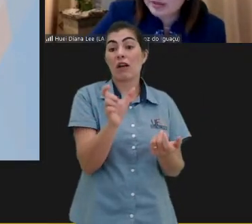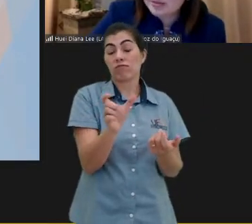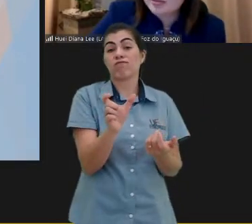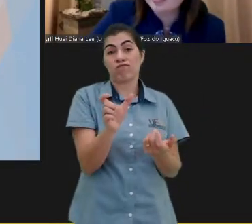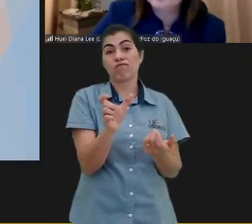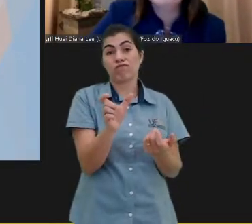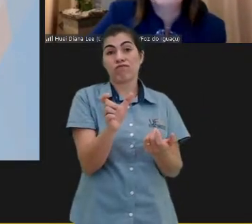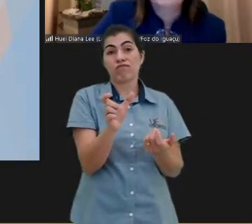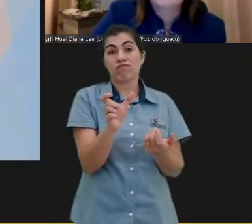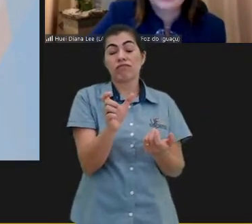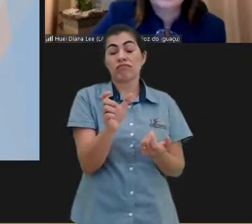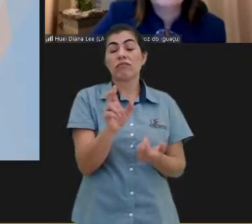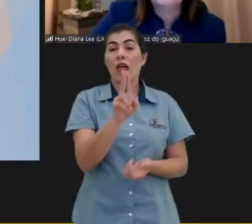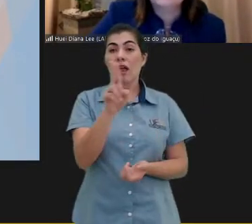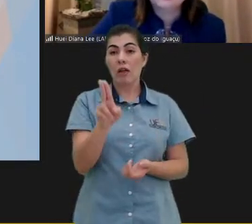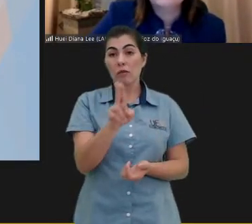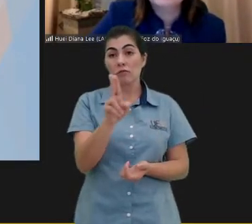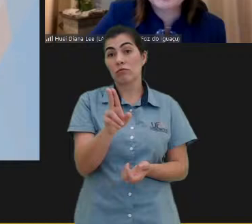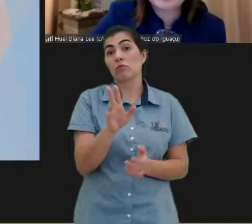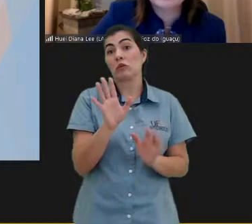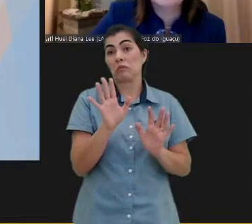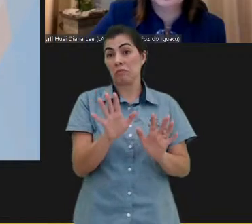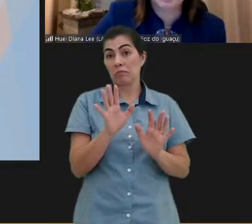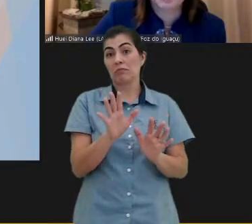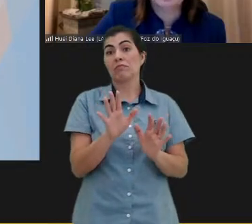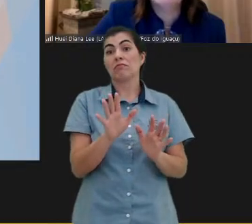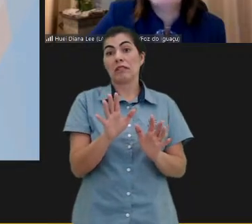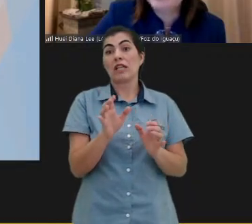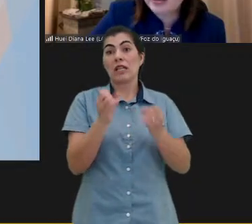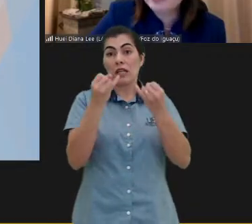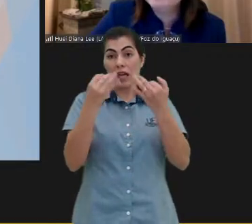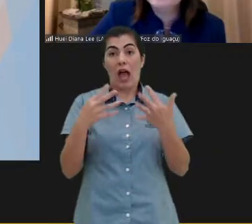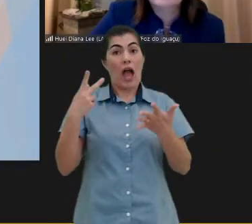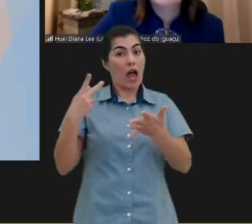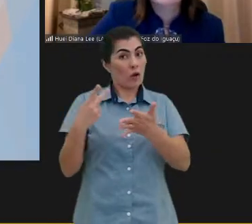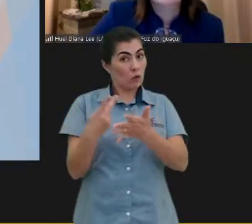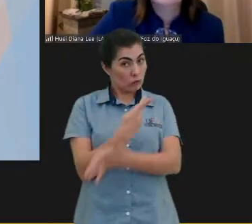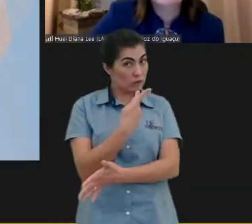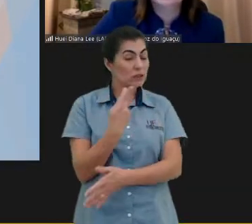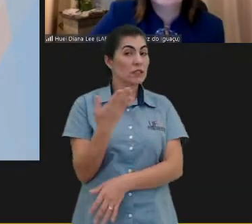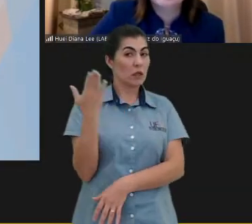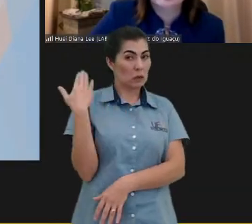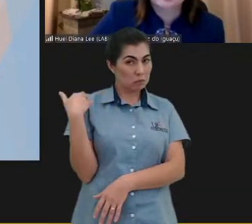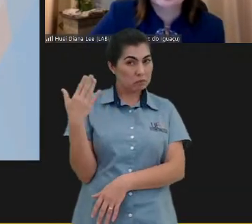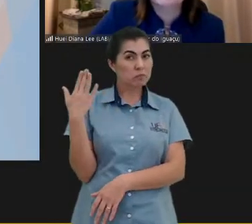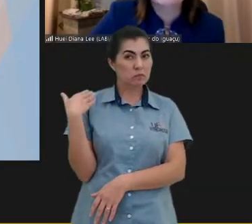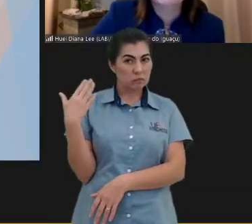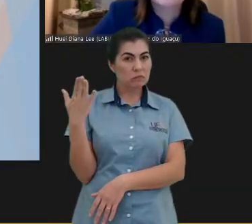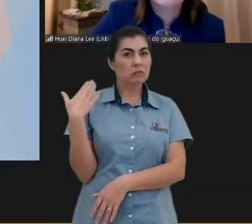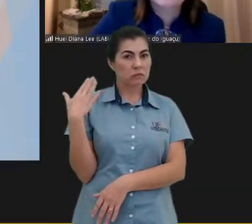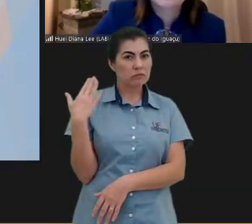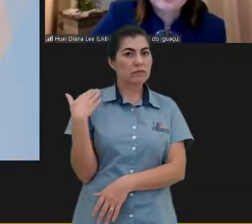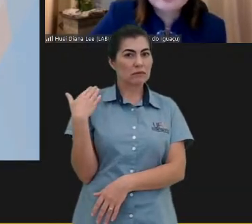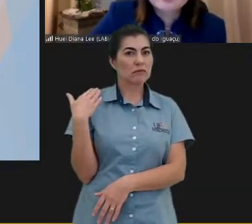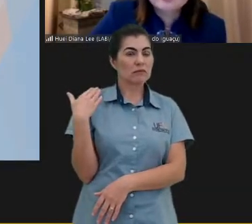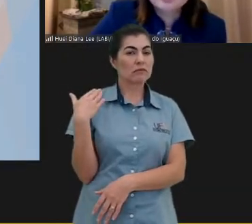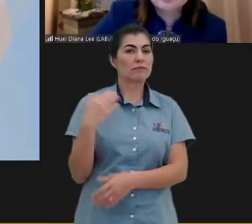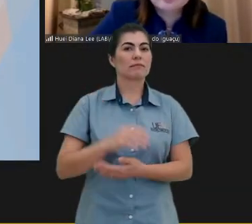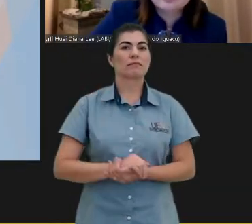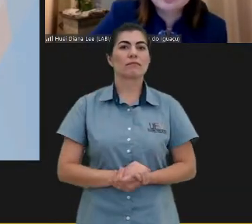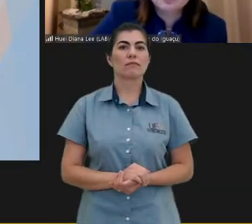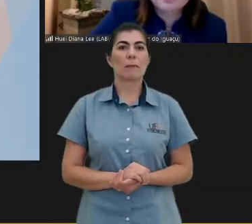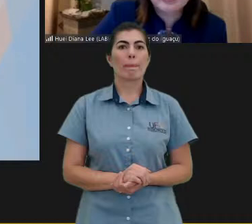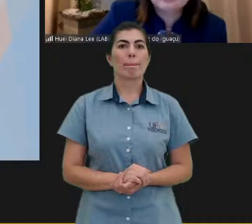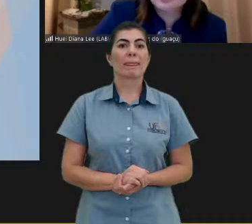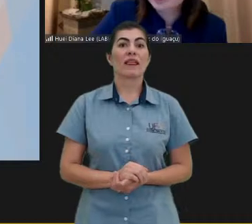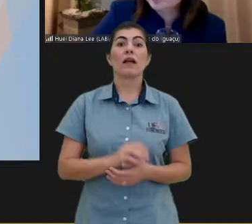uma aplicação bem, também das primeiras que ocorreu e bem icônica aí na área. Quais clientes